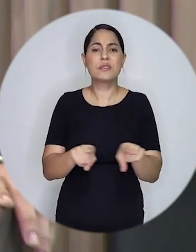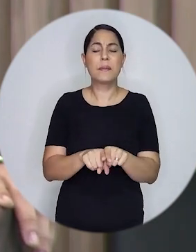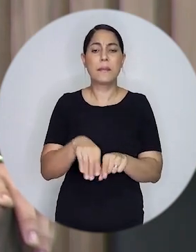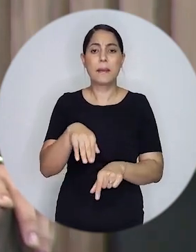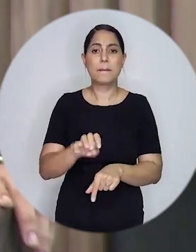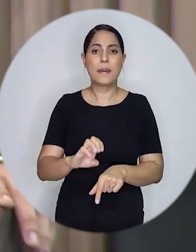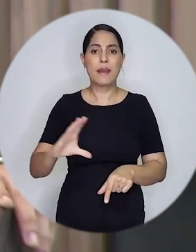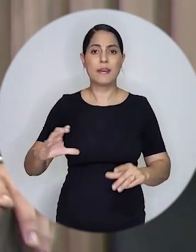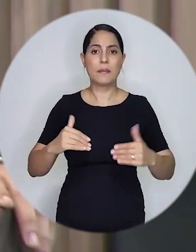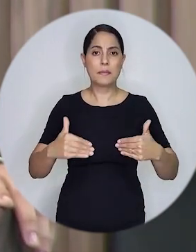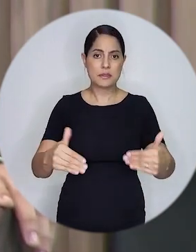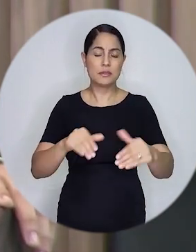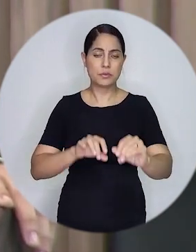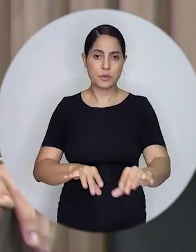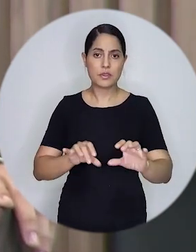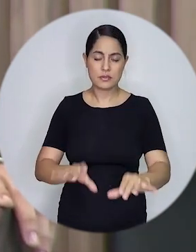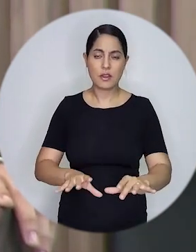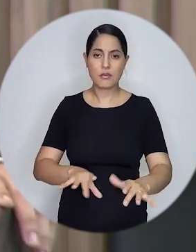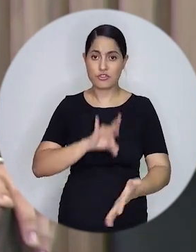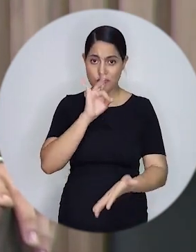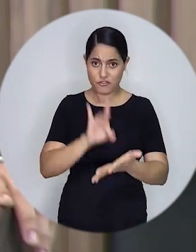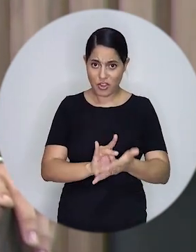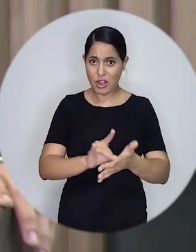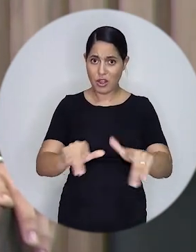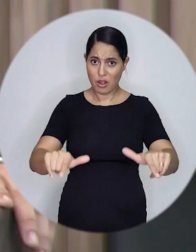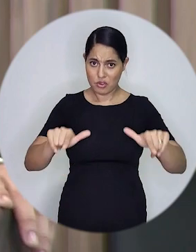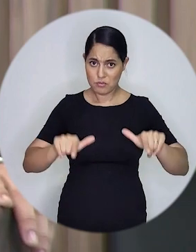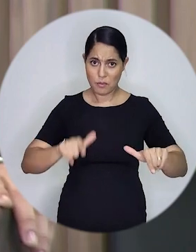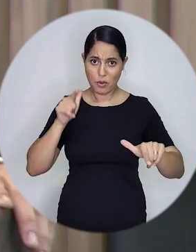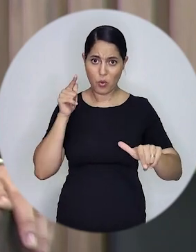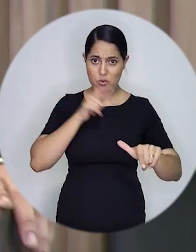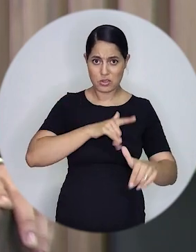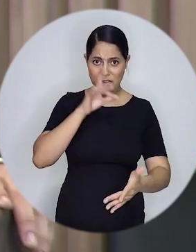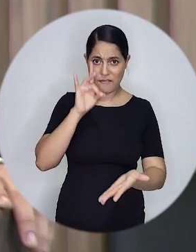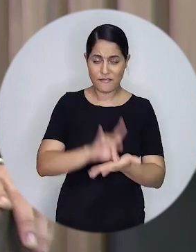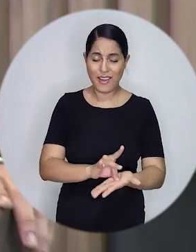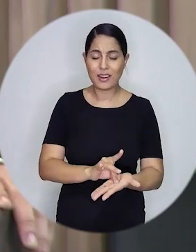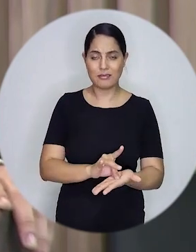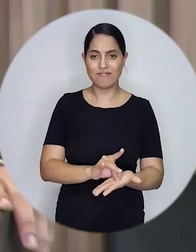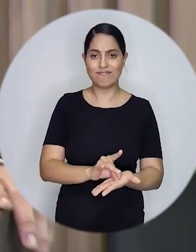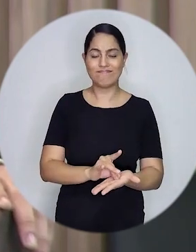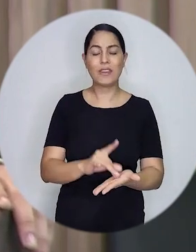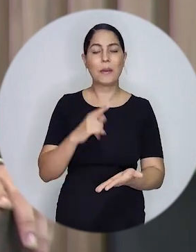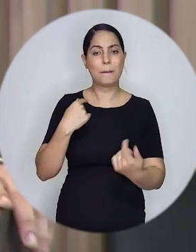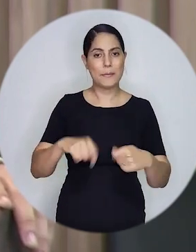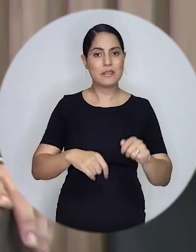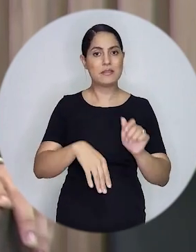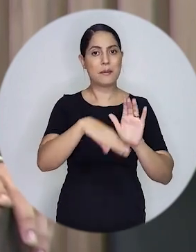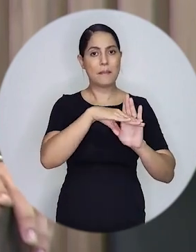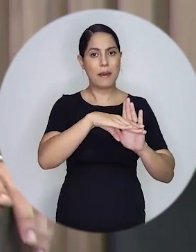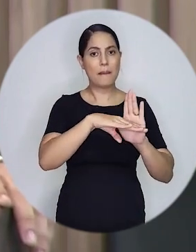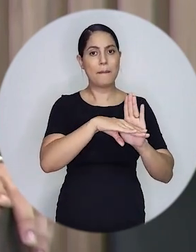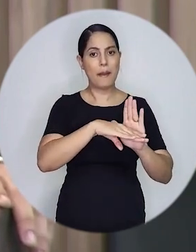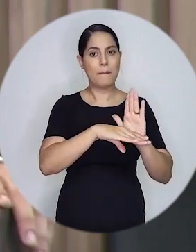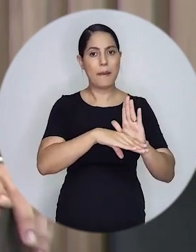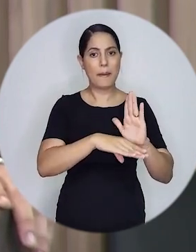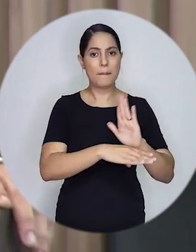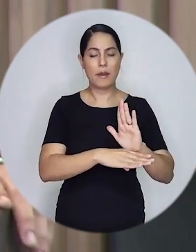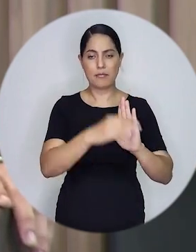até acessar e validar através do sistema do MEC, tem que seguir alguns passos que